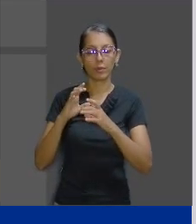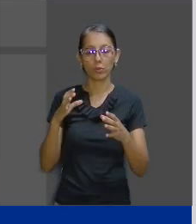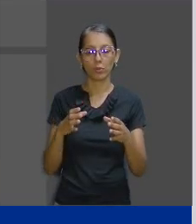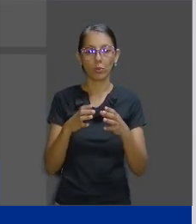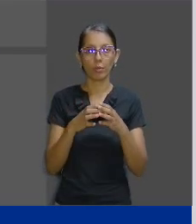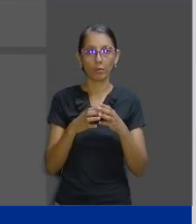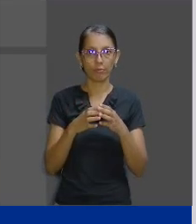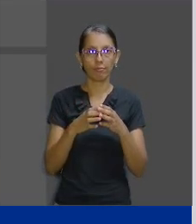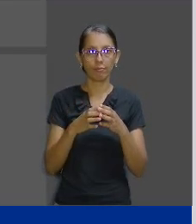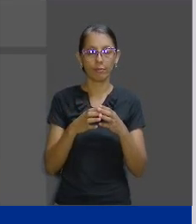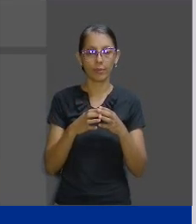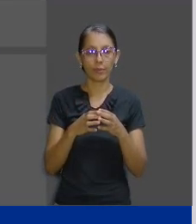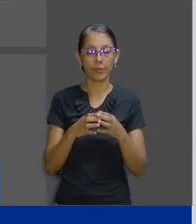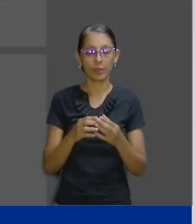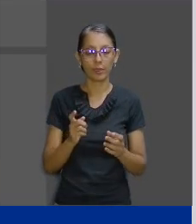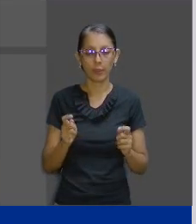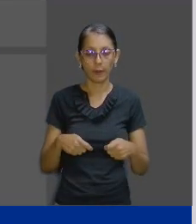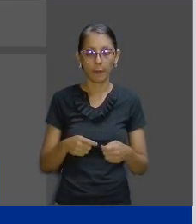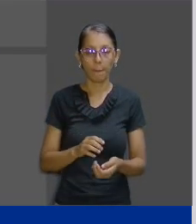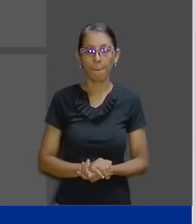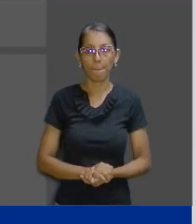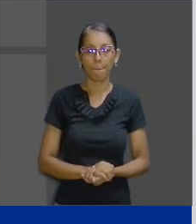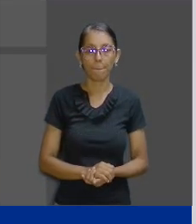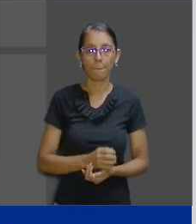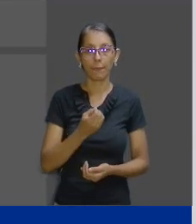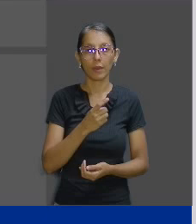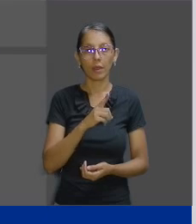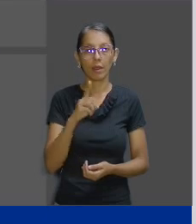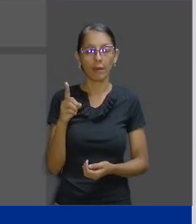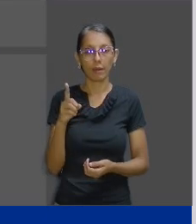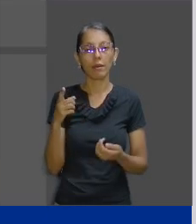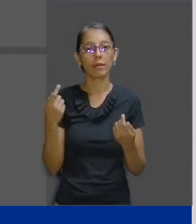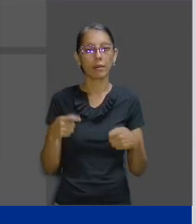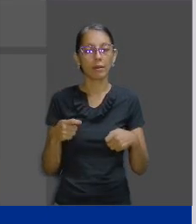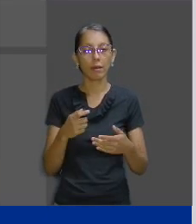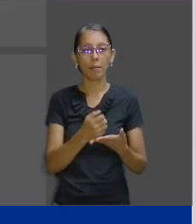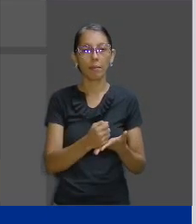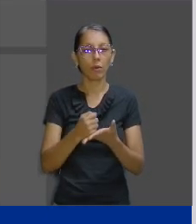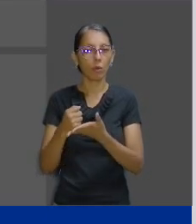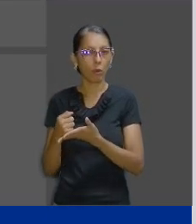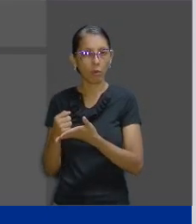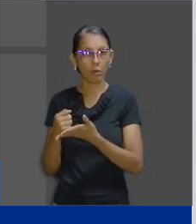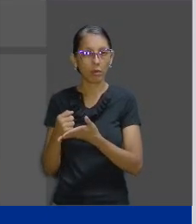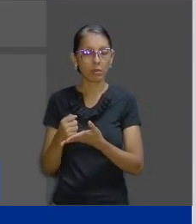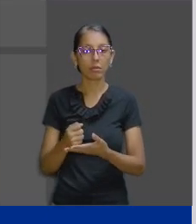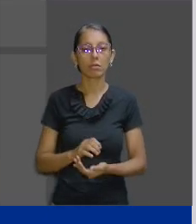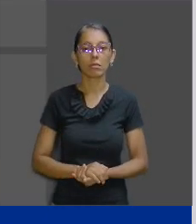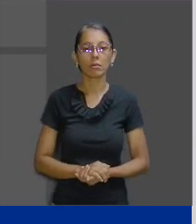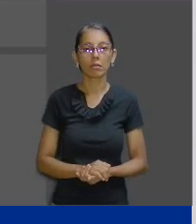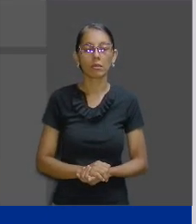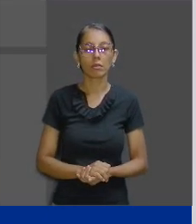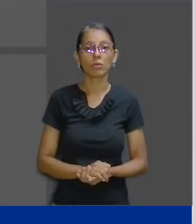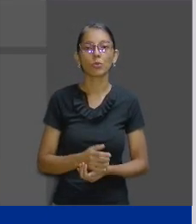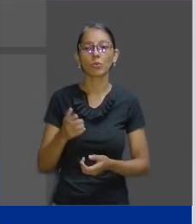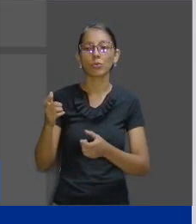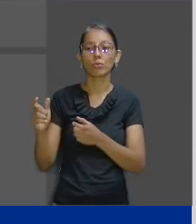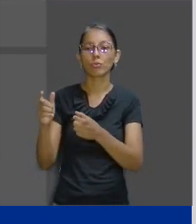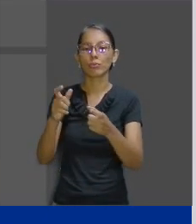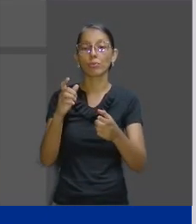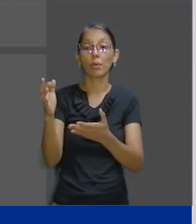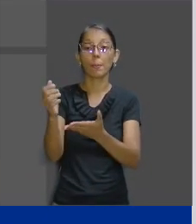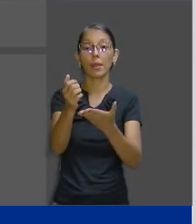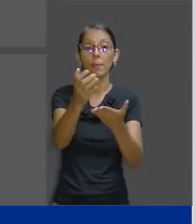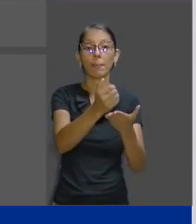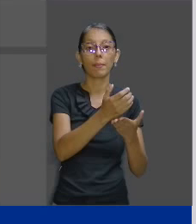grupo, tida em um grupo. Bom dia, estamos precisando de apoio para transporte de eleitor. E aqui é